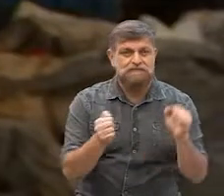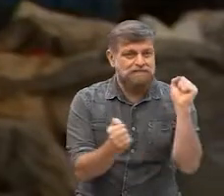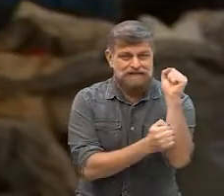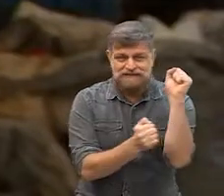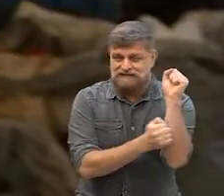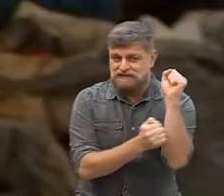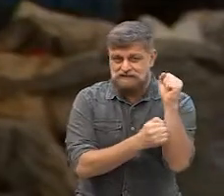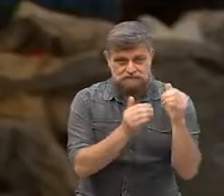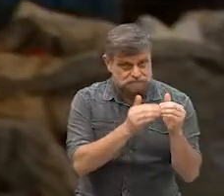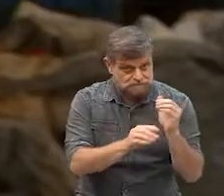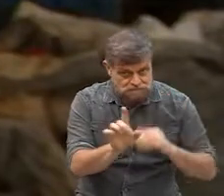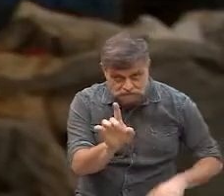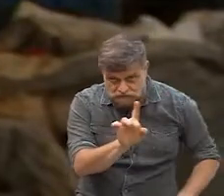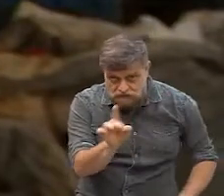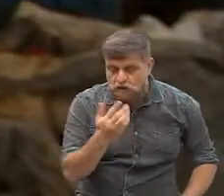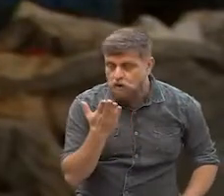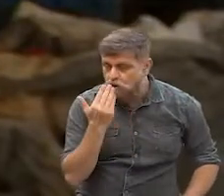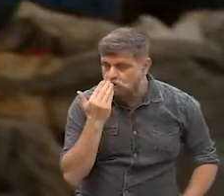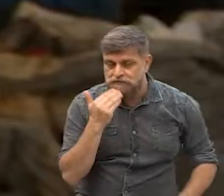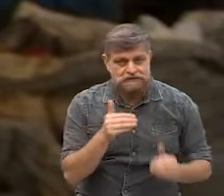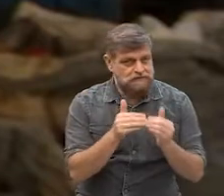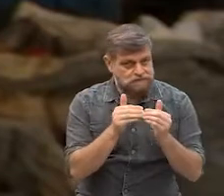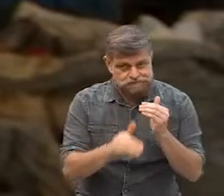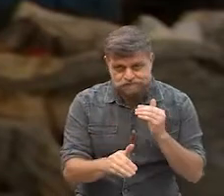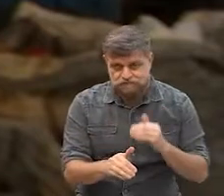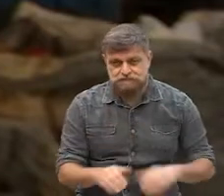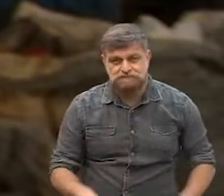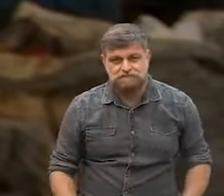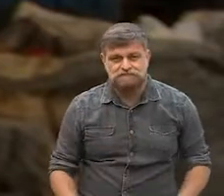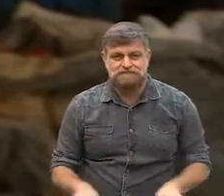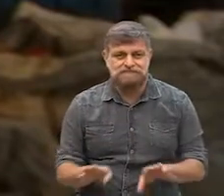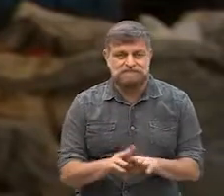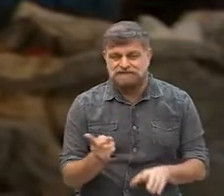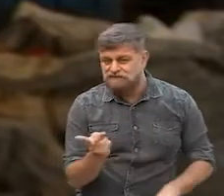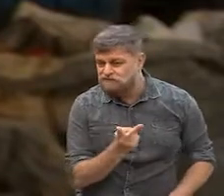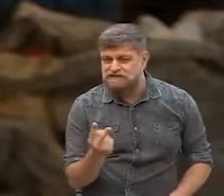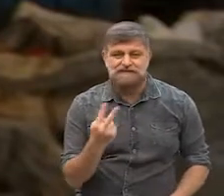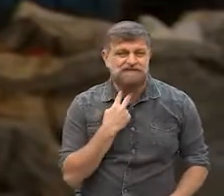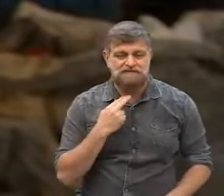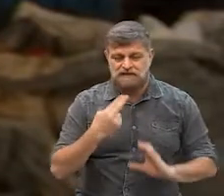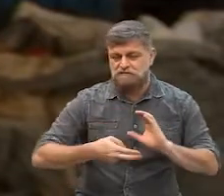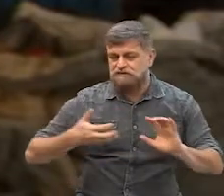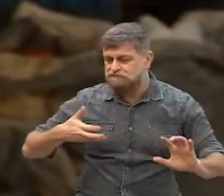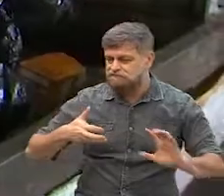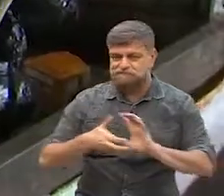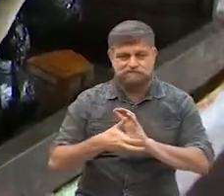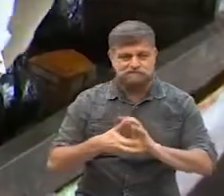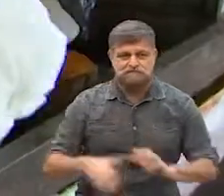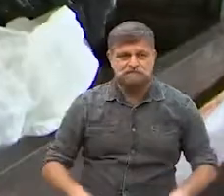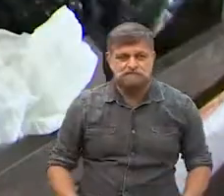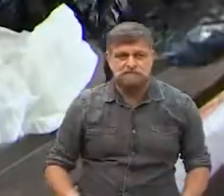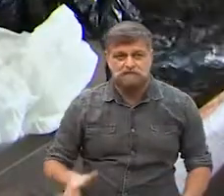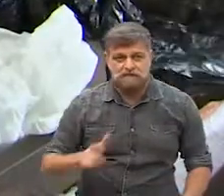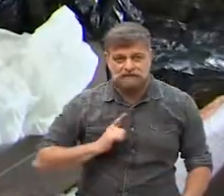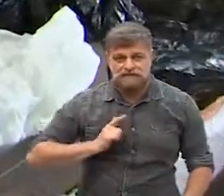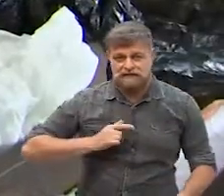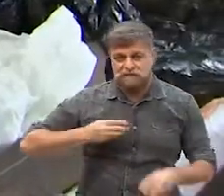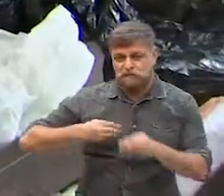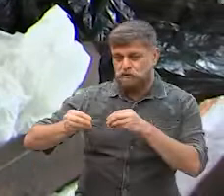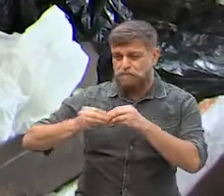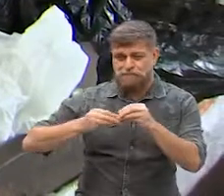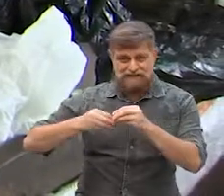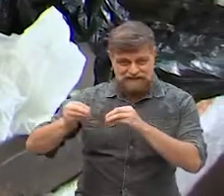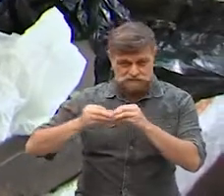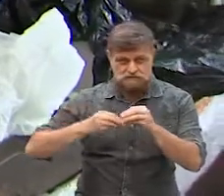madeira, comida. Isso não é reciclagem dentro da cooperativa. Tem muitos plásticos